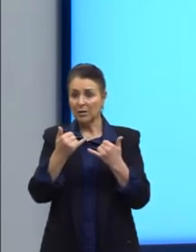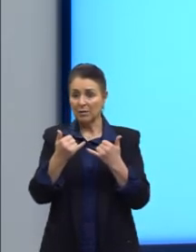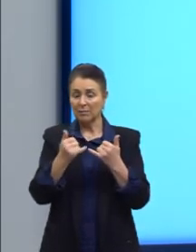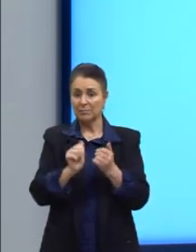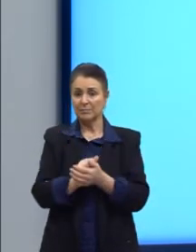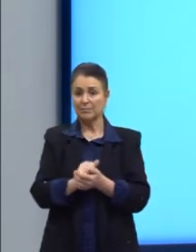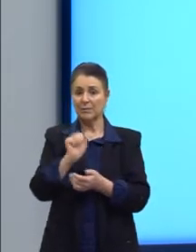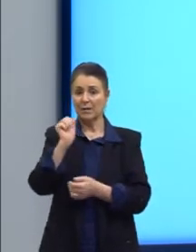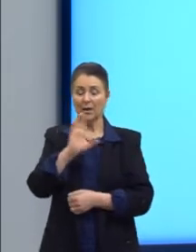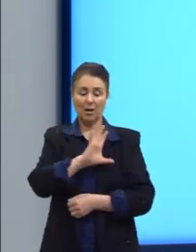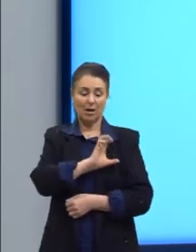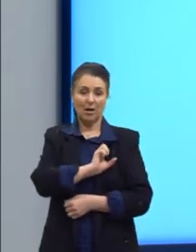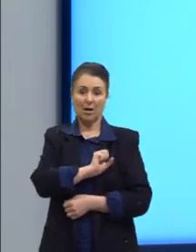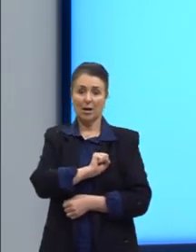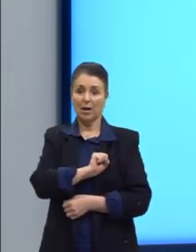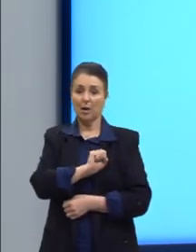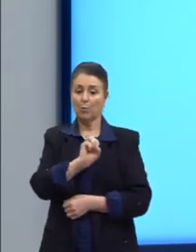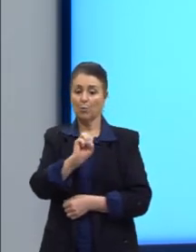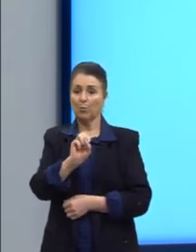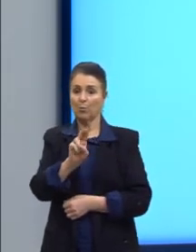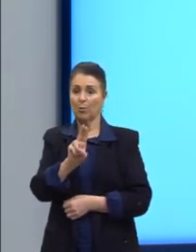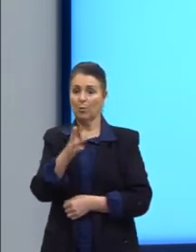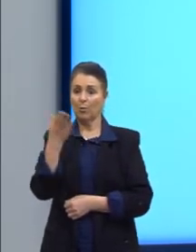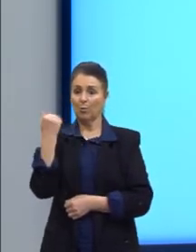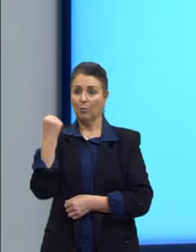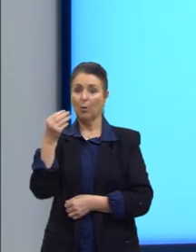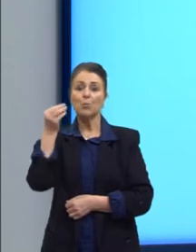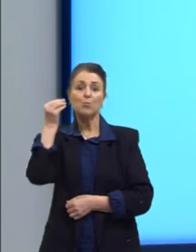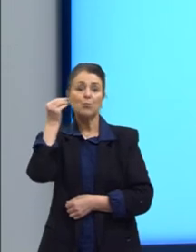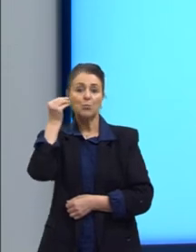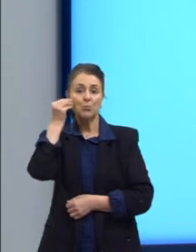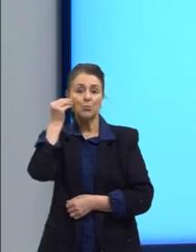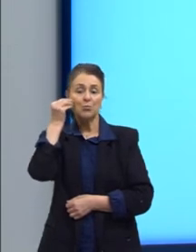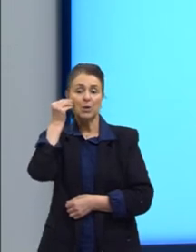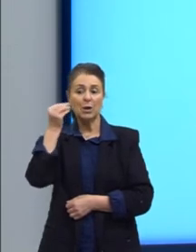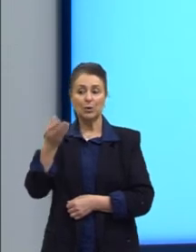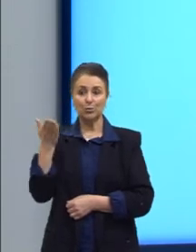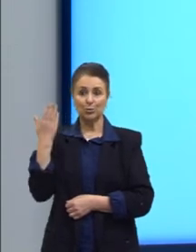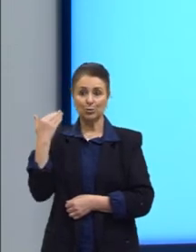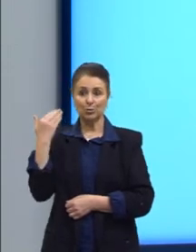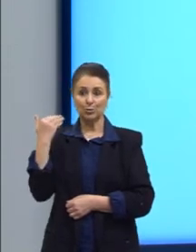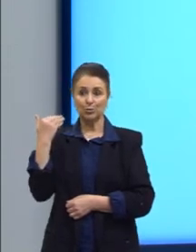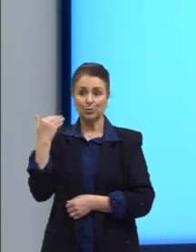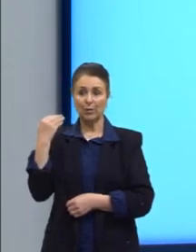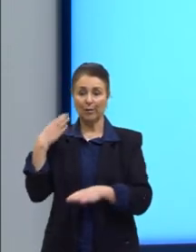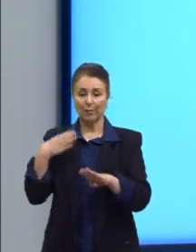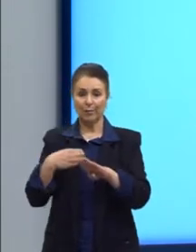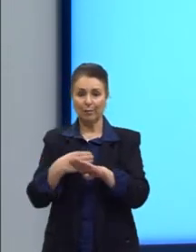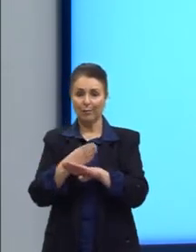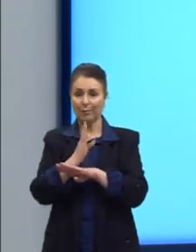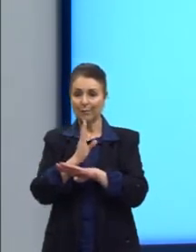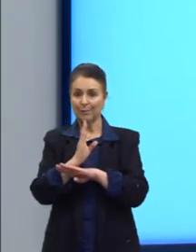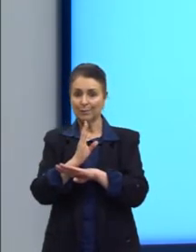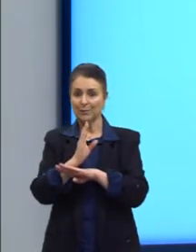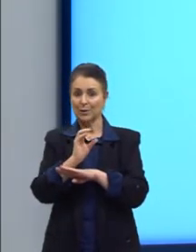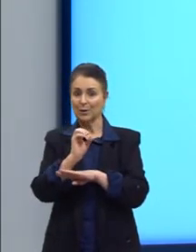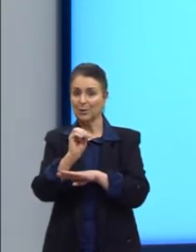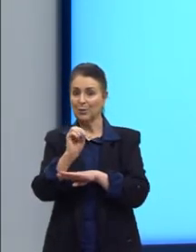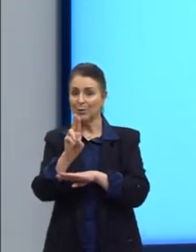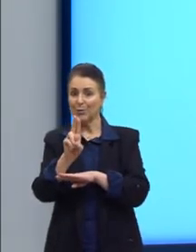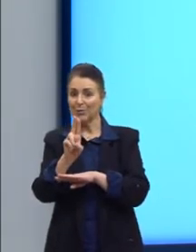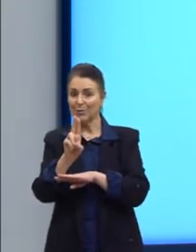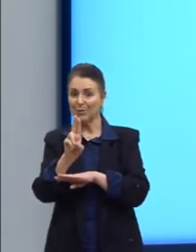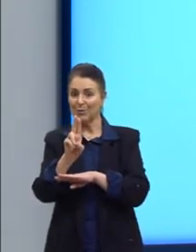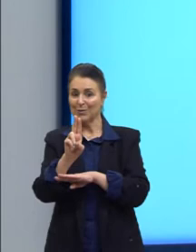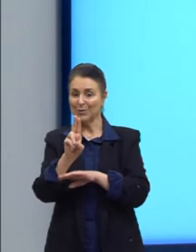vocês amor a beijou e atravessou a gente tem